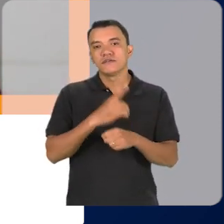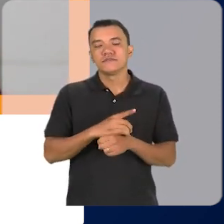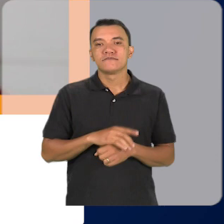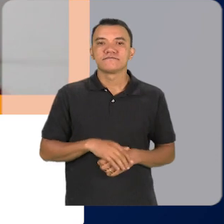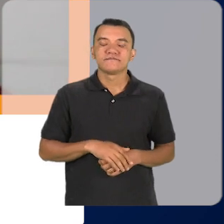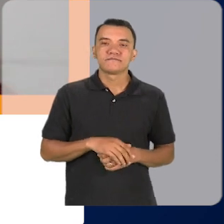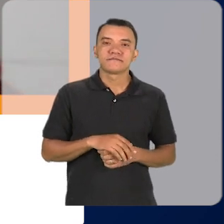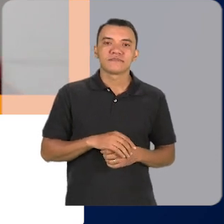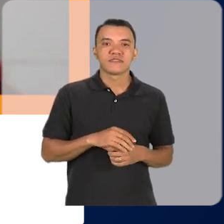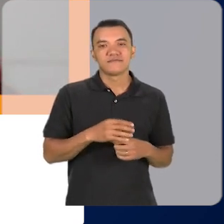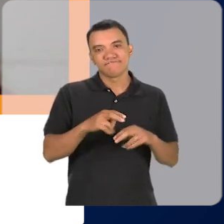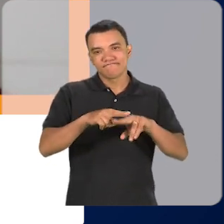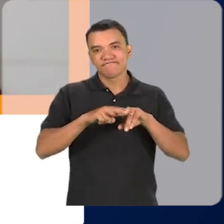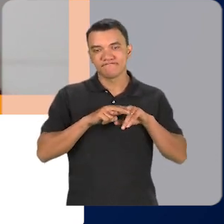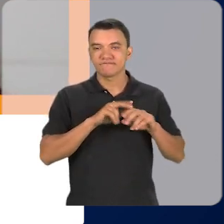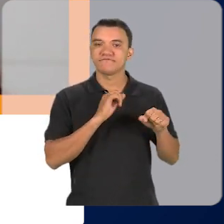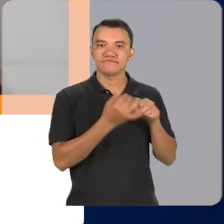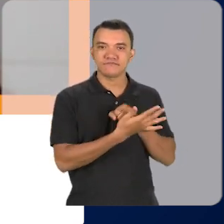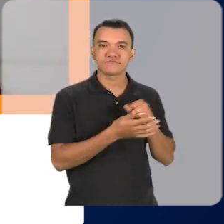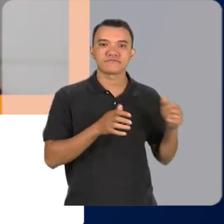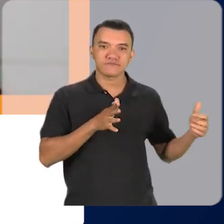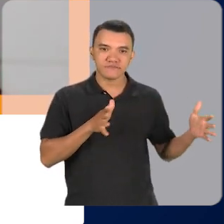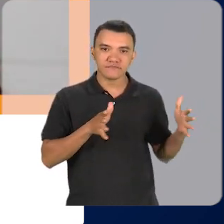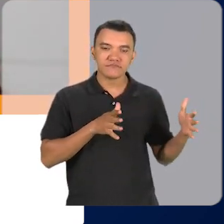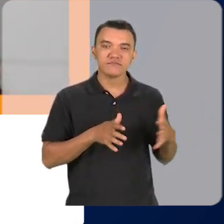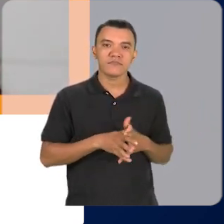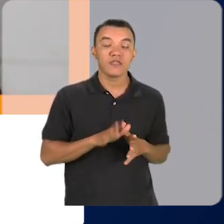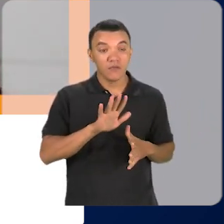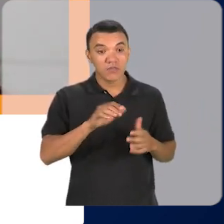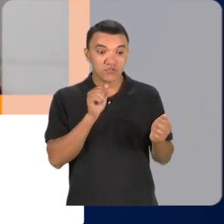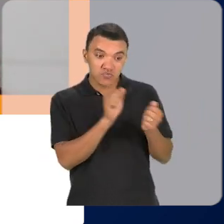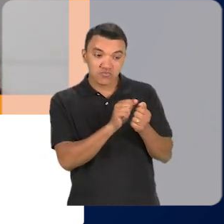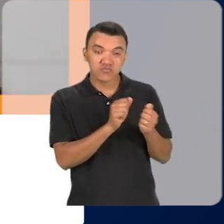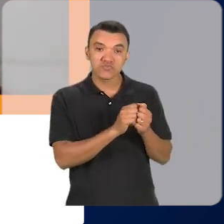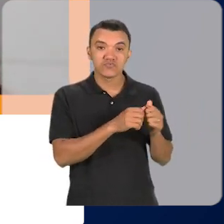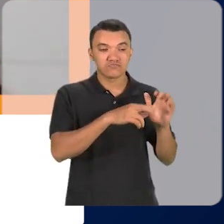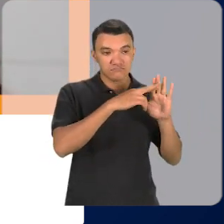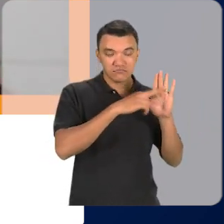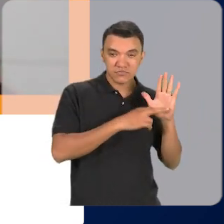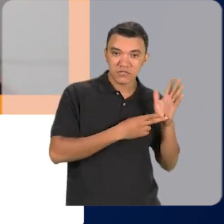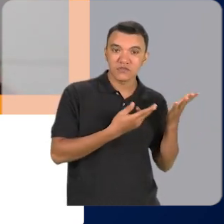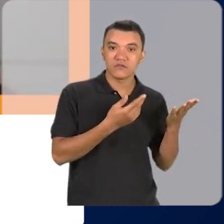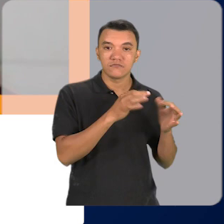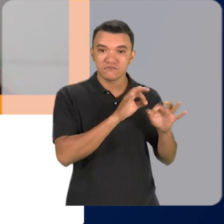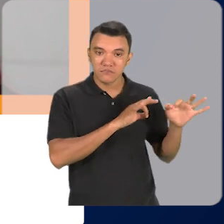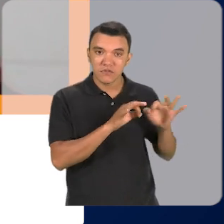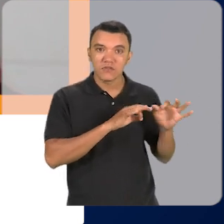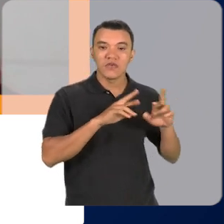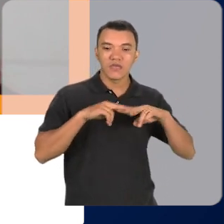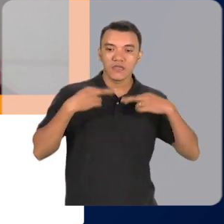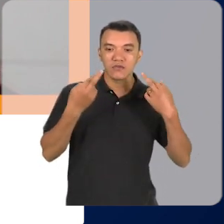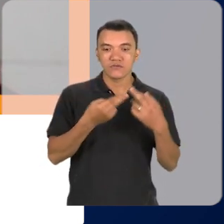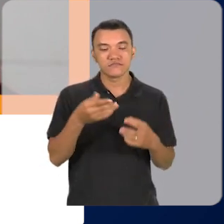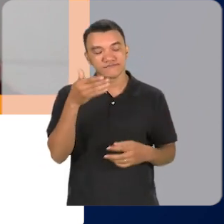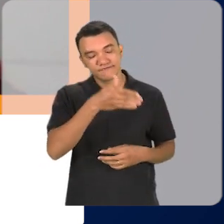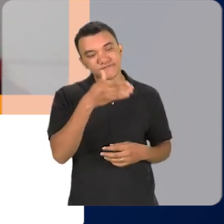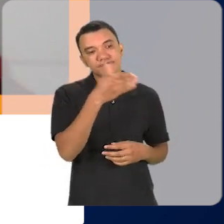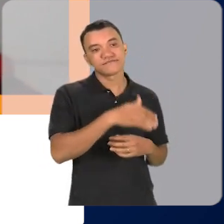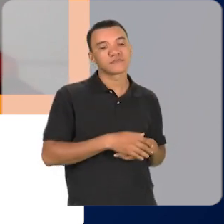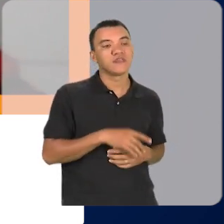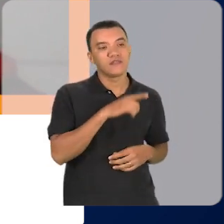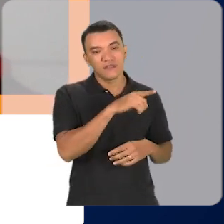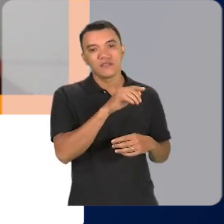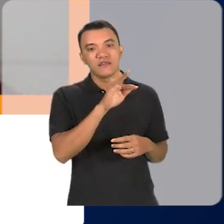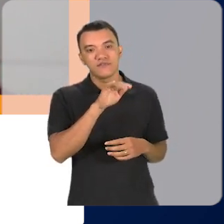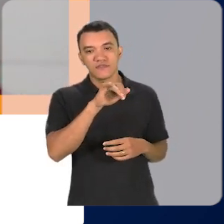pandemia. Mas eu participei do roteiro, participei das reuniões, e Fredson lá me dando os toques, porque eu